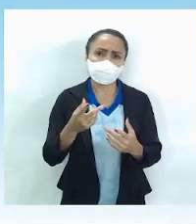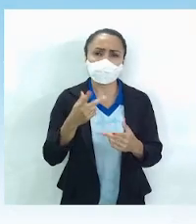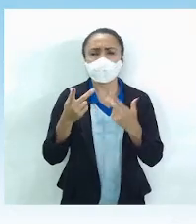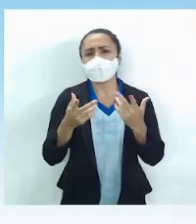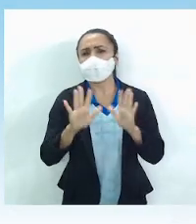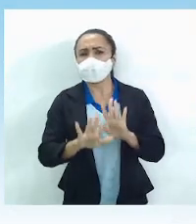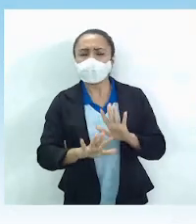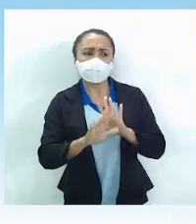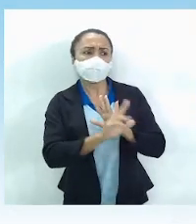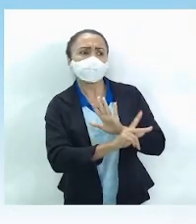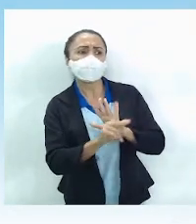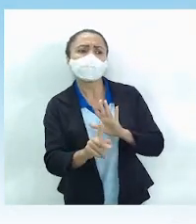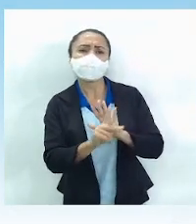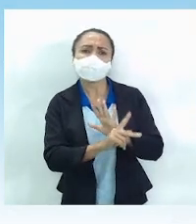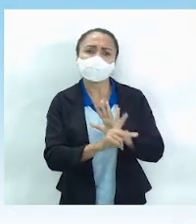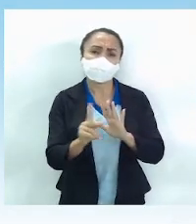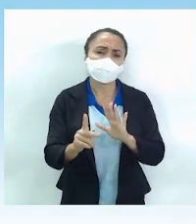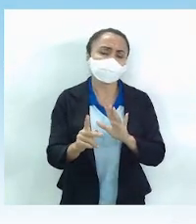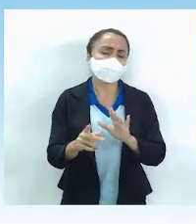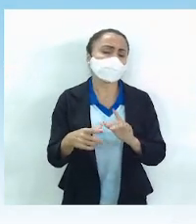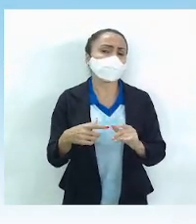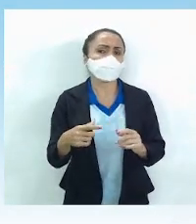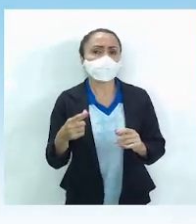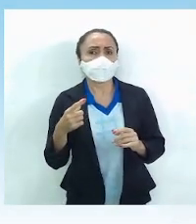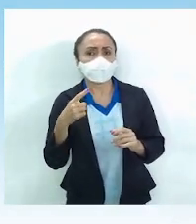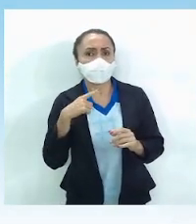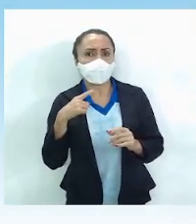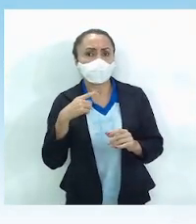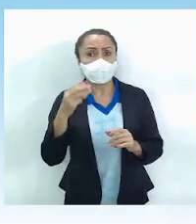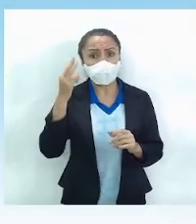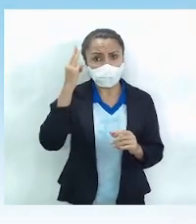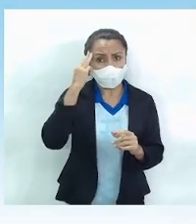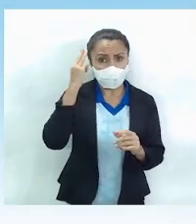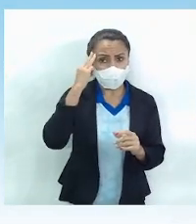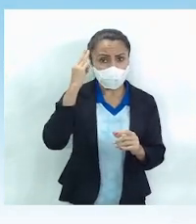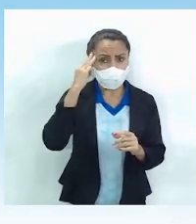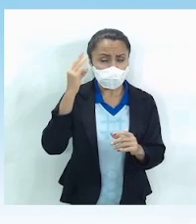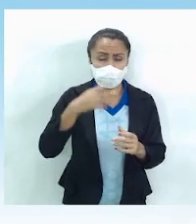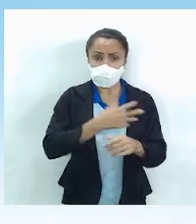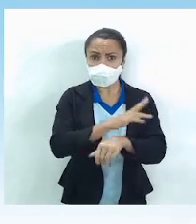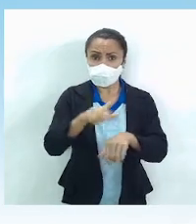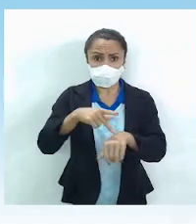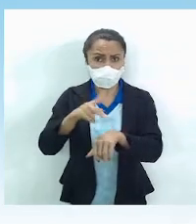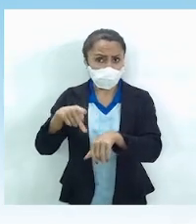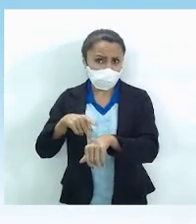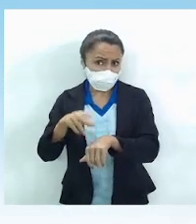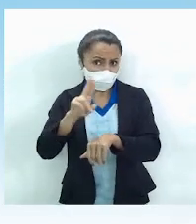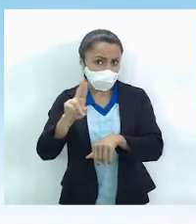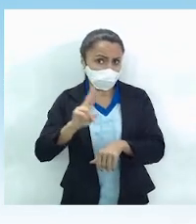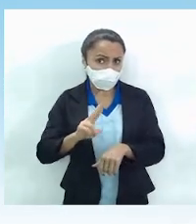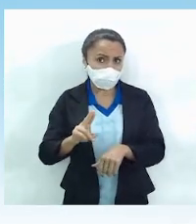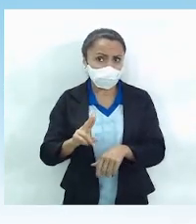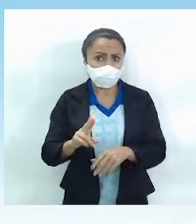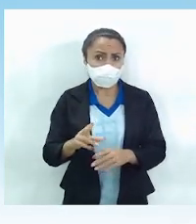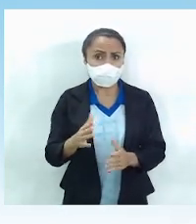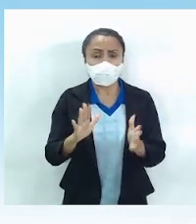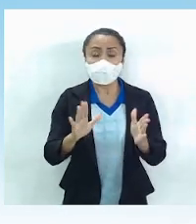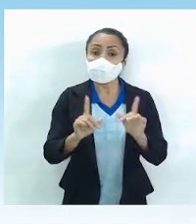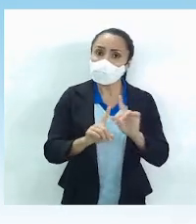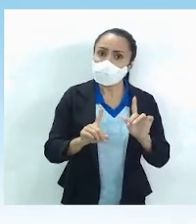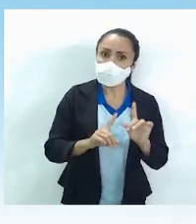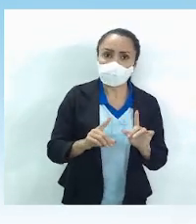ah, professor, eu tenho que decorar e saber todos os países da Europa? Logicamente